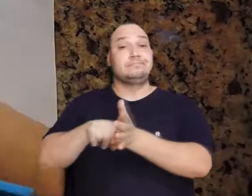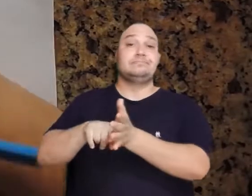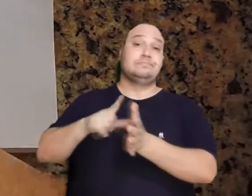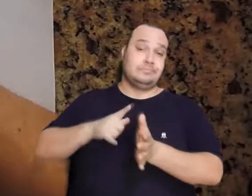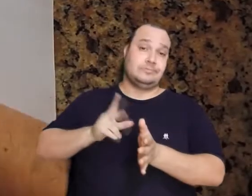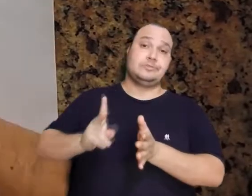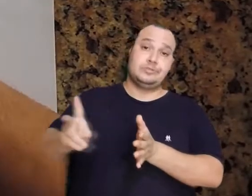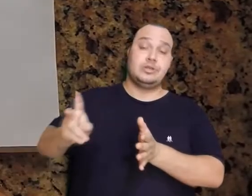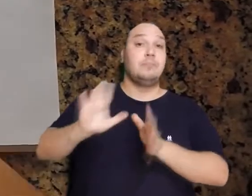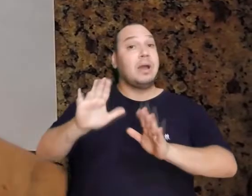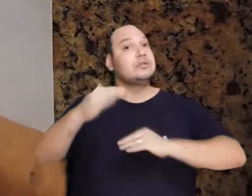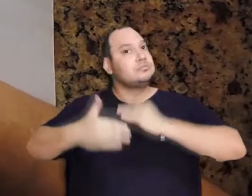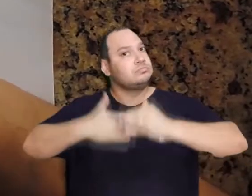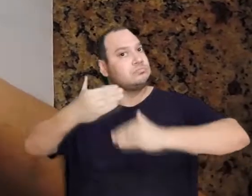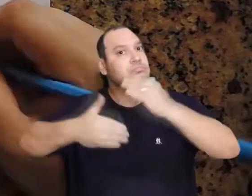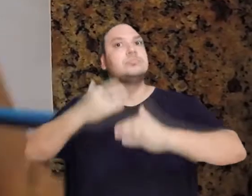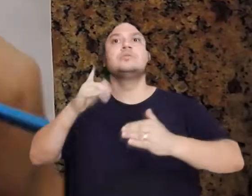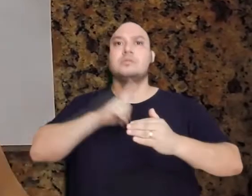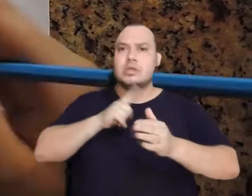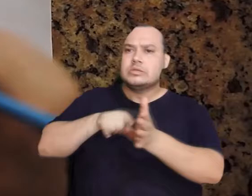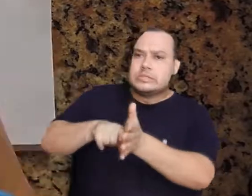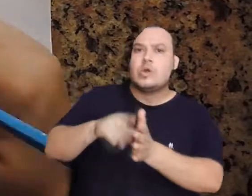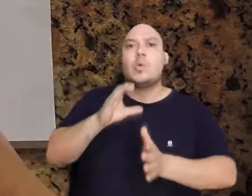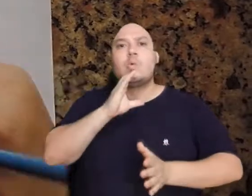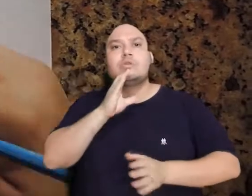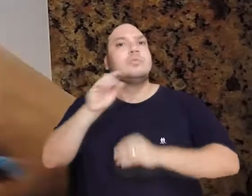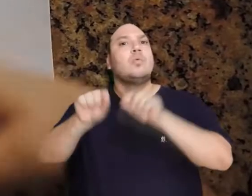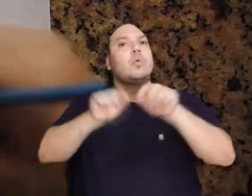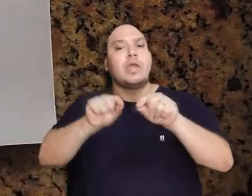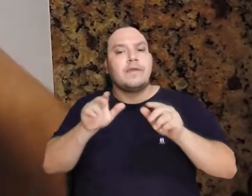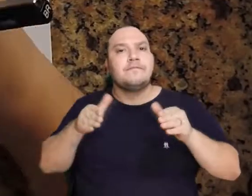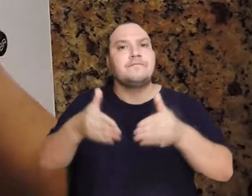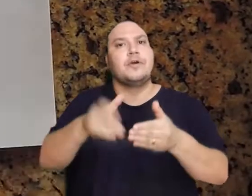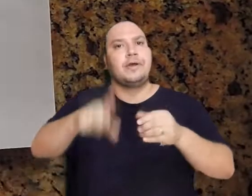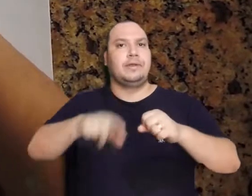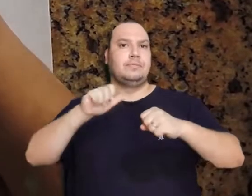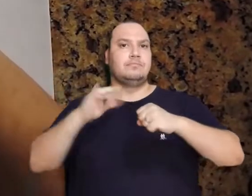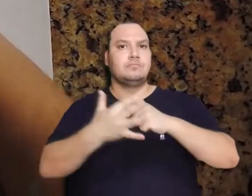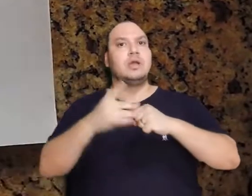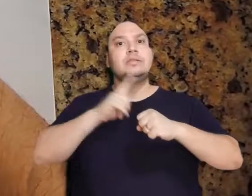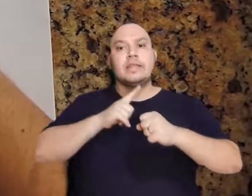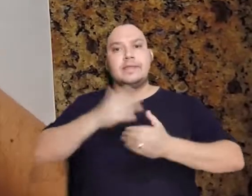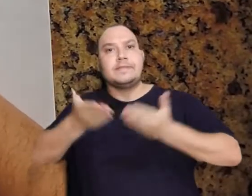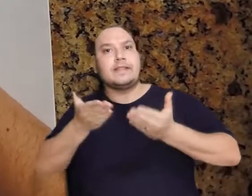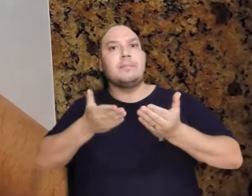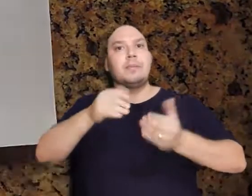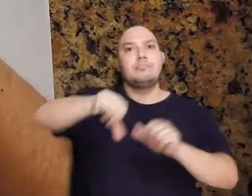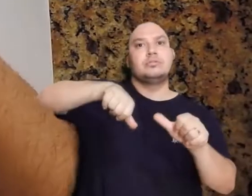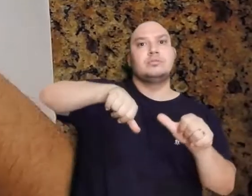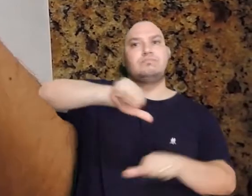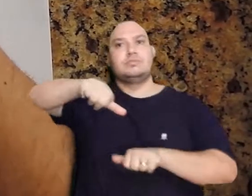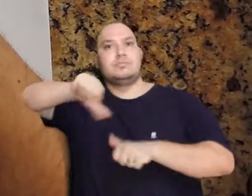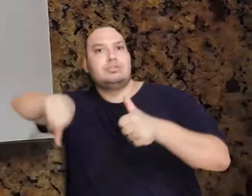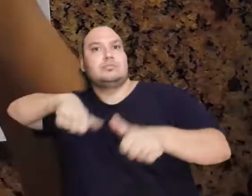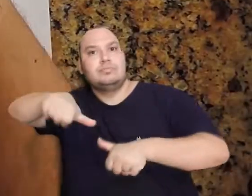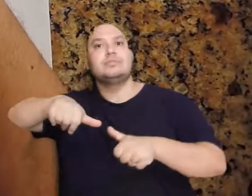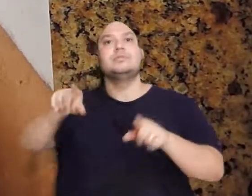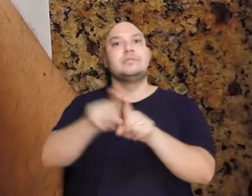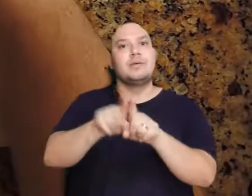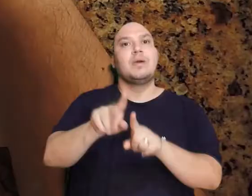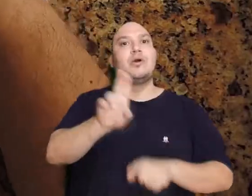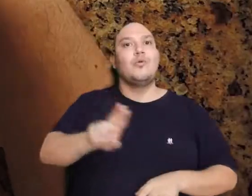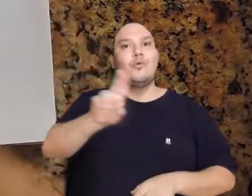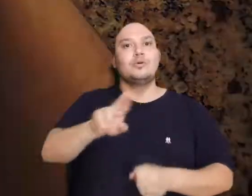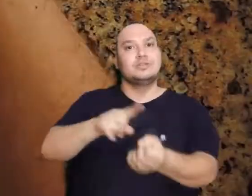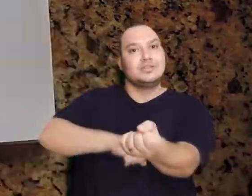O avanço do conhecimento sobre a patologia da Covid-19 está sempre mudando as opções de tratamento, como o